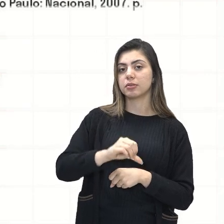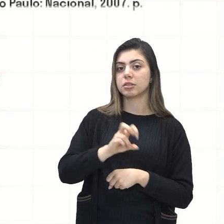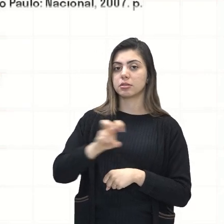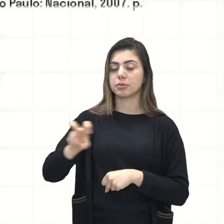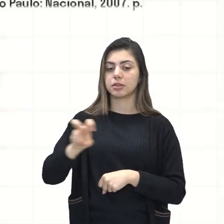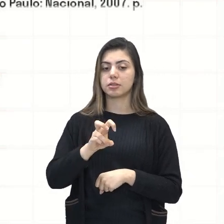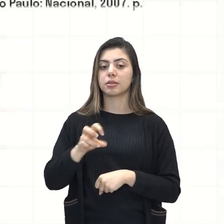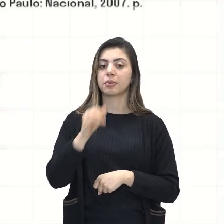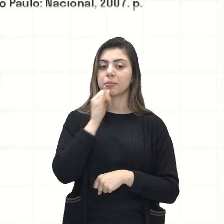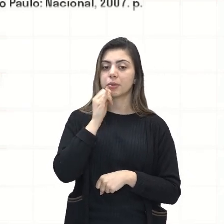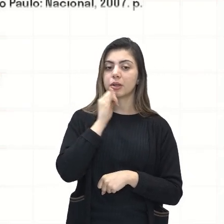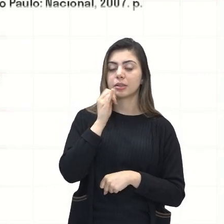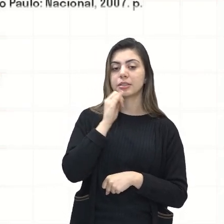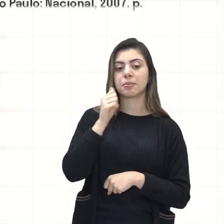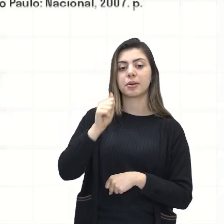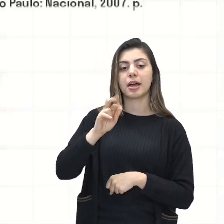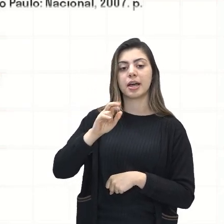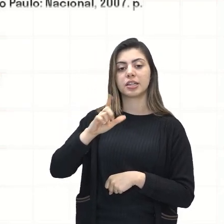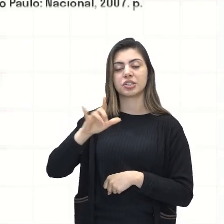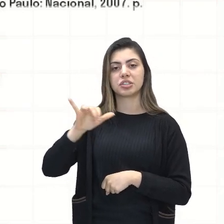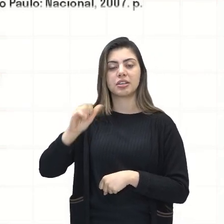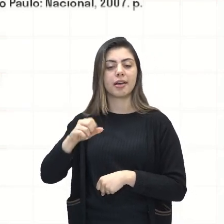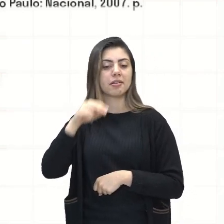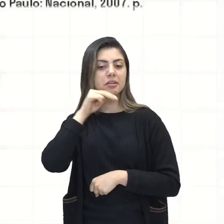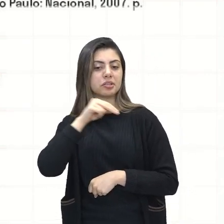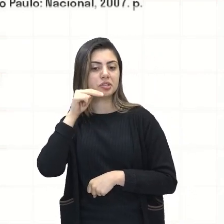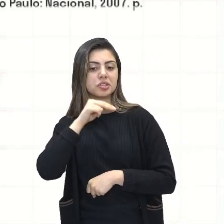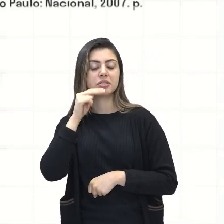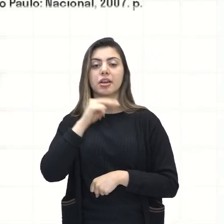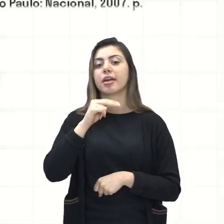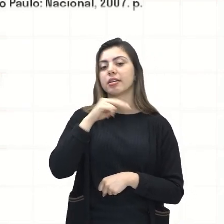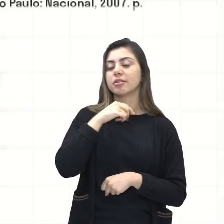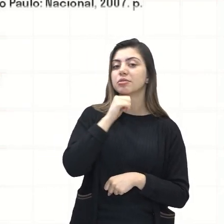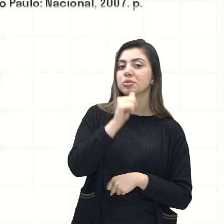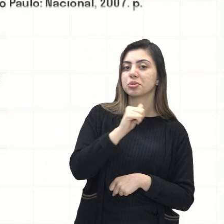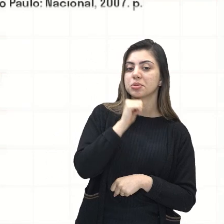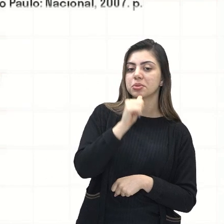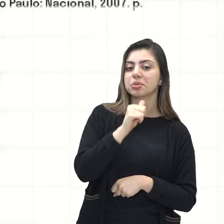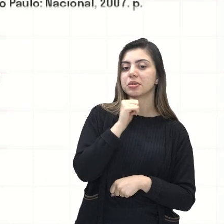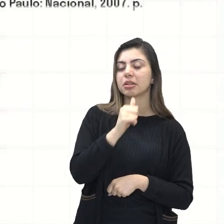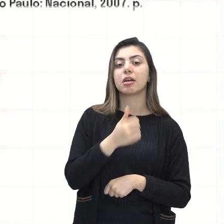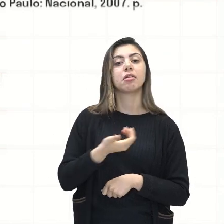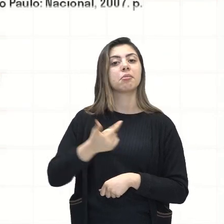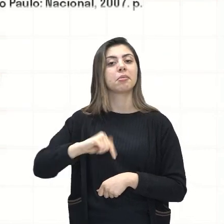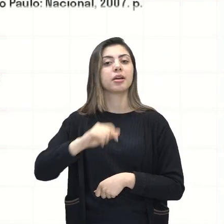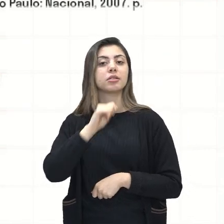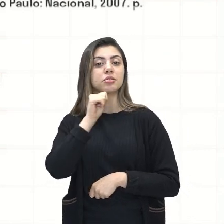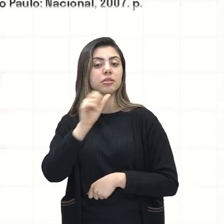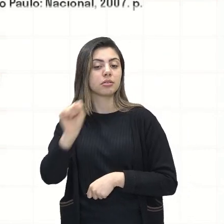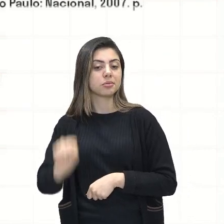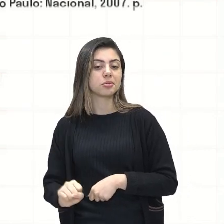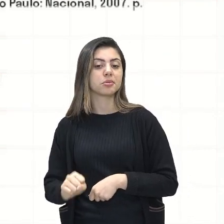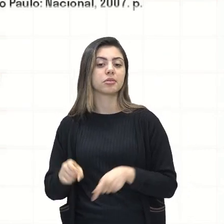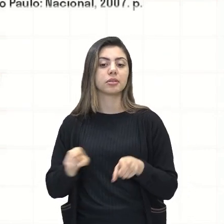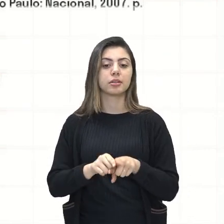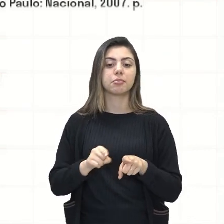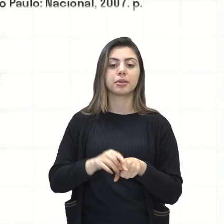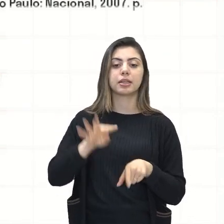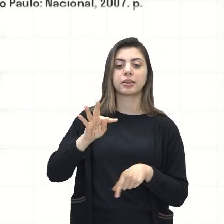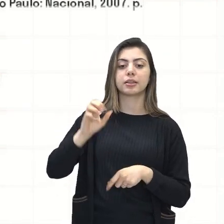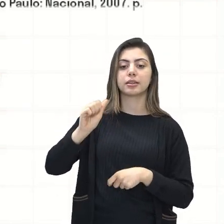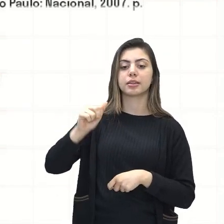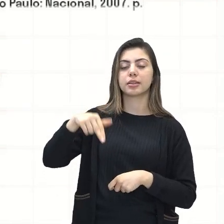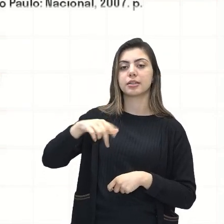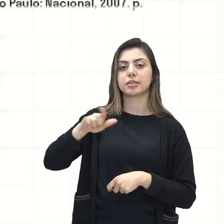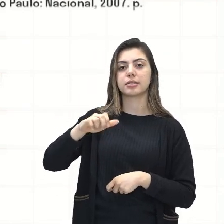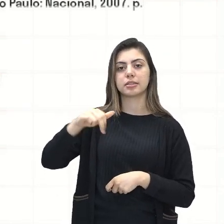1955. É o caso da Argélia, é o caso da Nigéria, é o caso do Sudão, é o caso do Sudão do Sul, é o caso da Tanzânia e outros